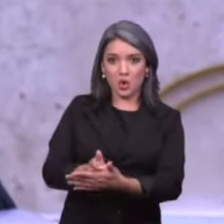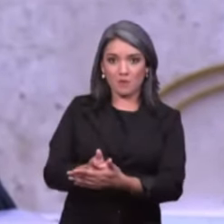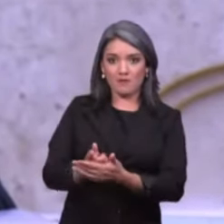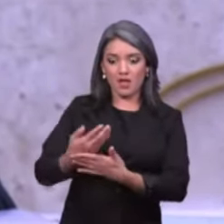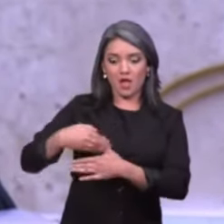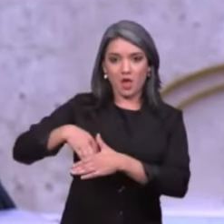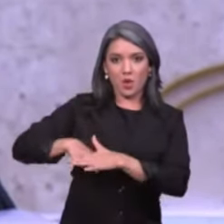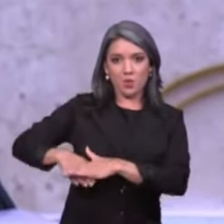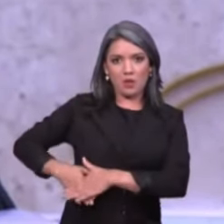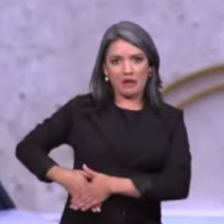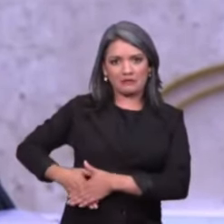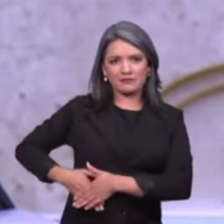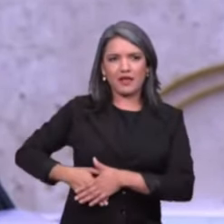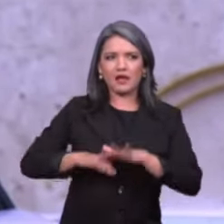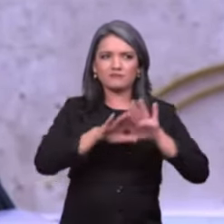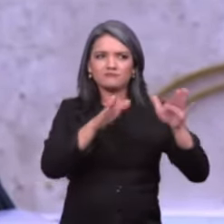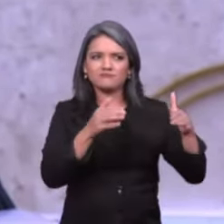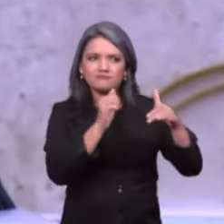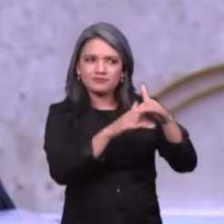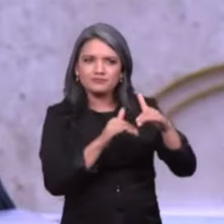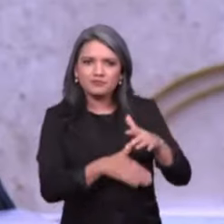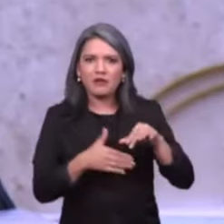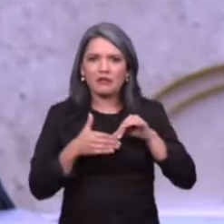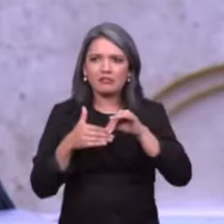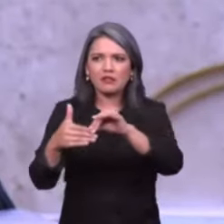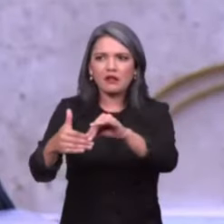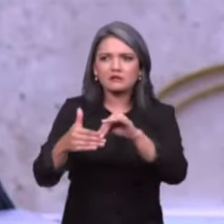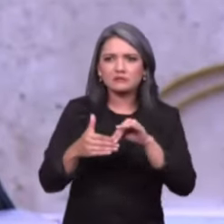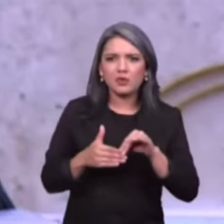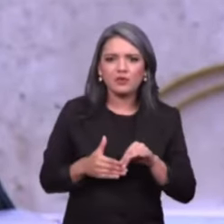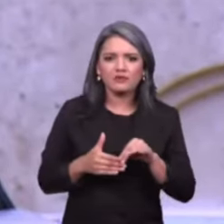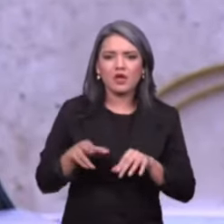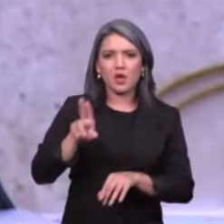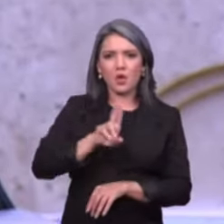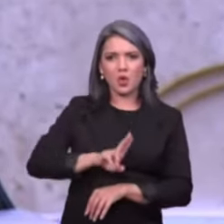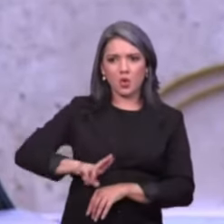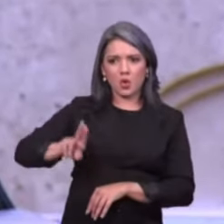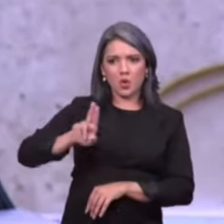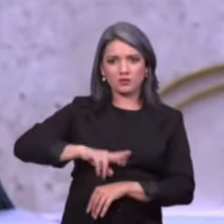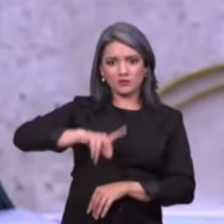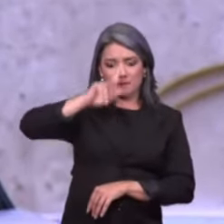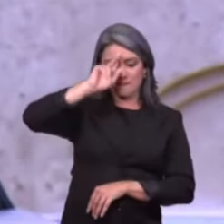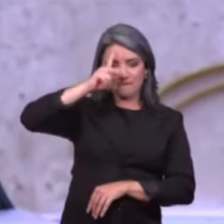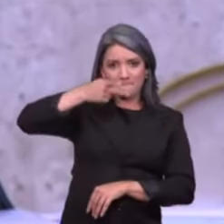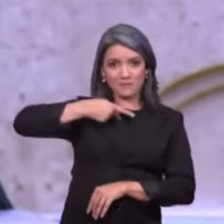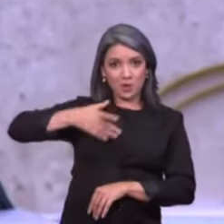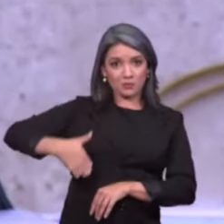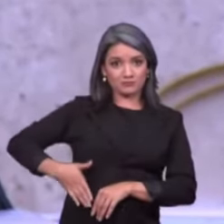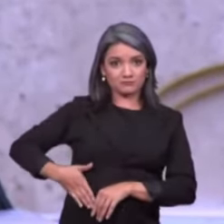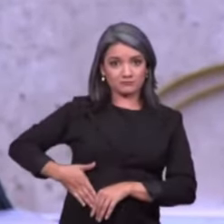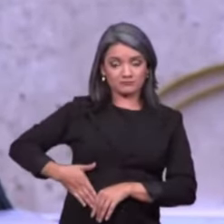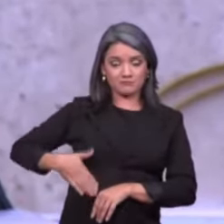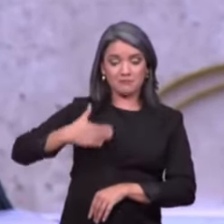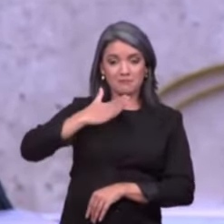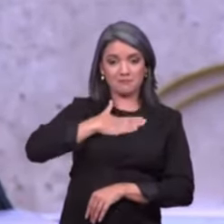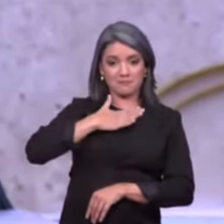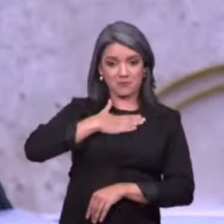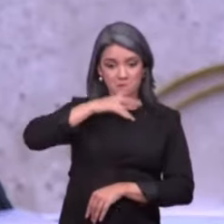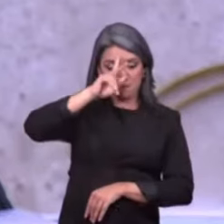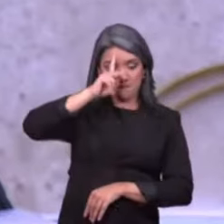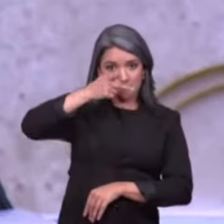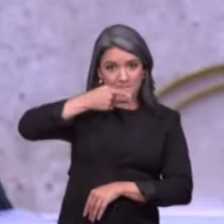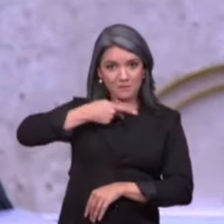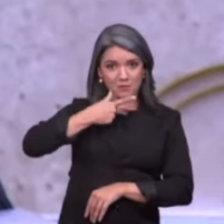em depósito, transportar ou trouxer consigo para consumo pessoal, essa é a